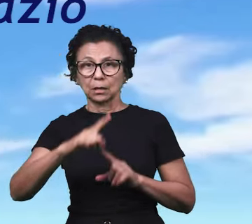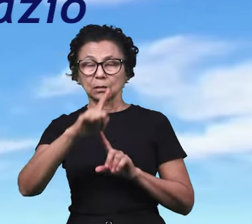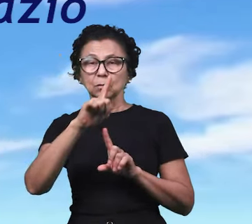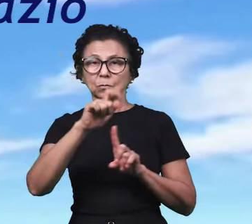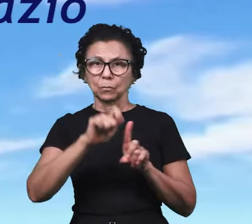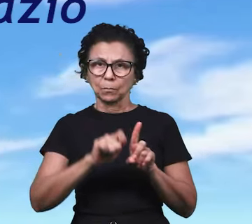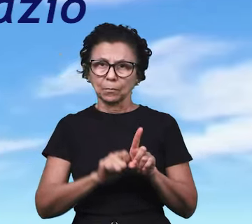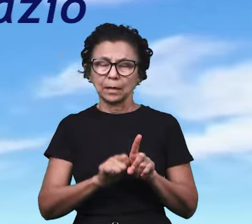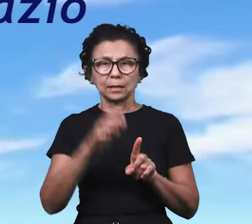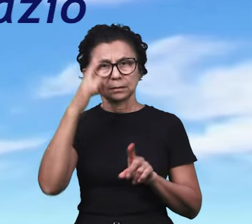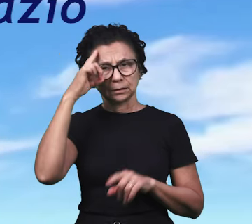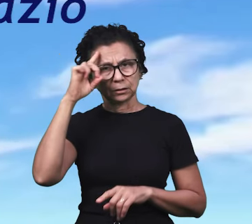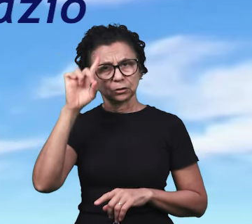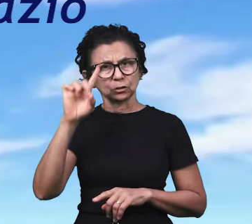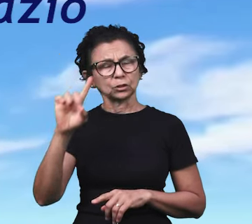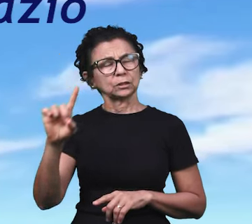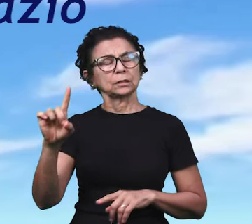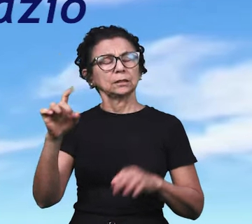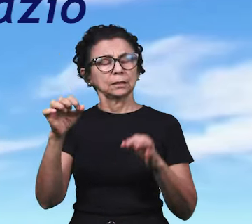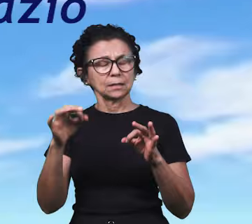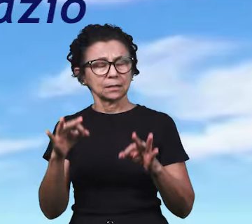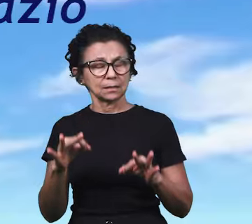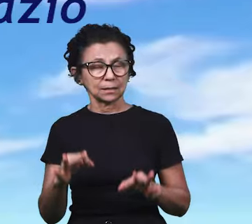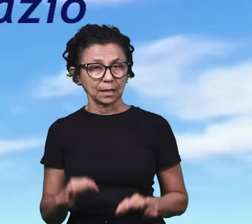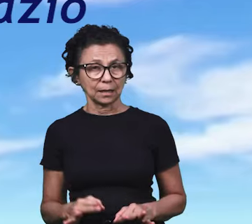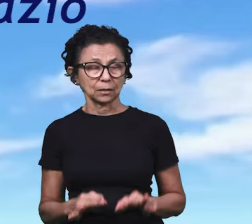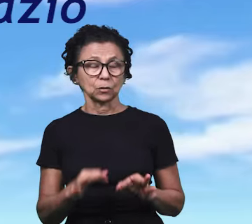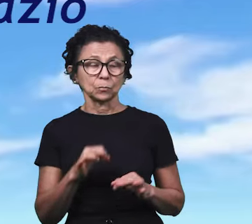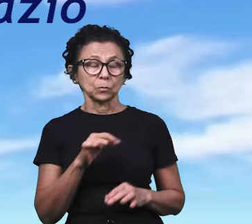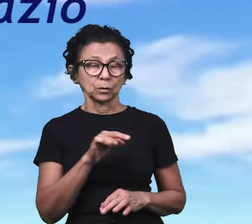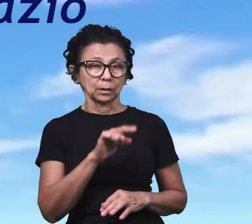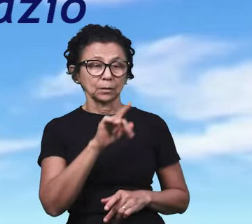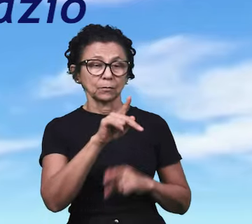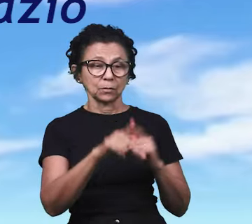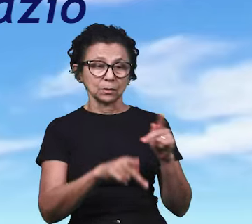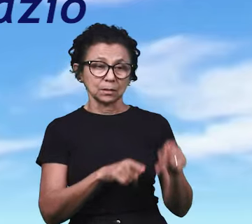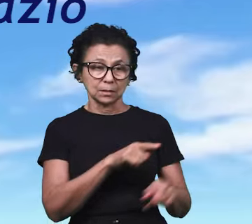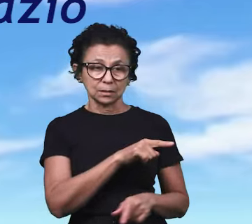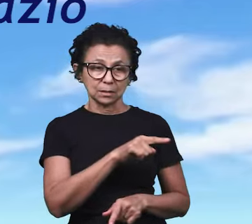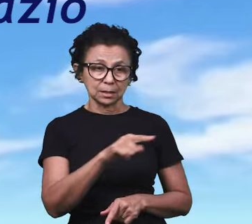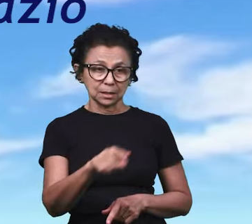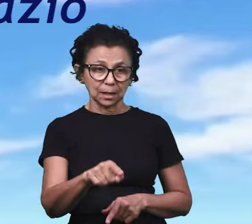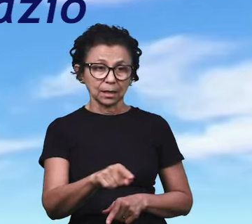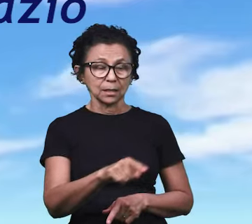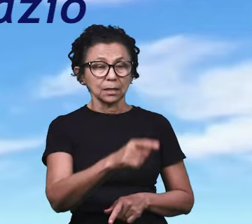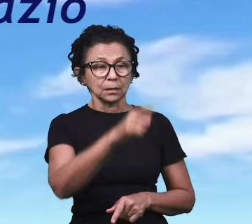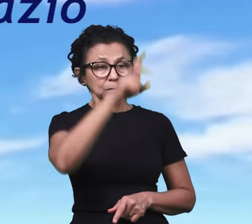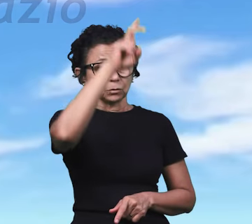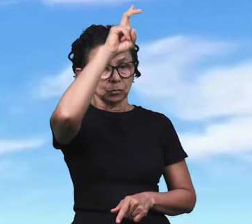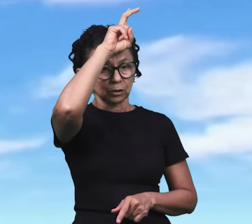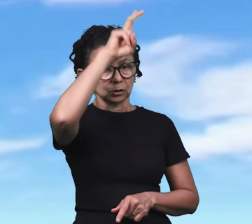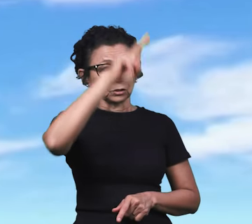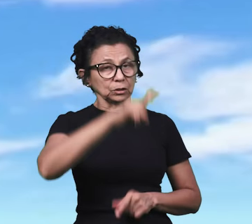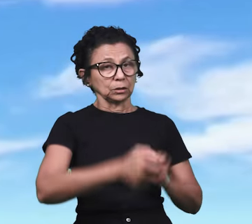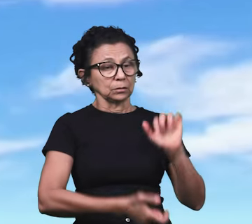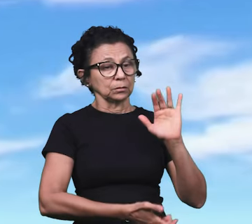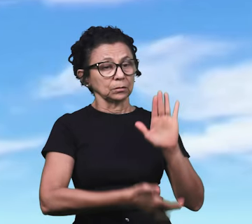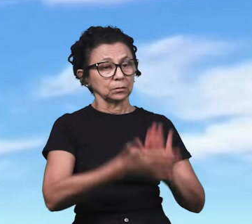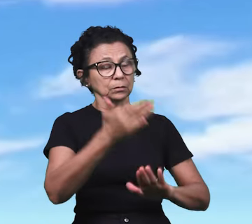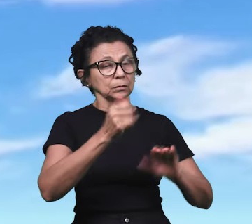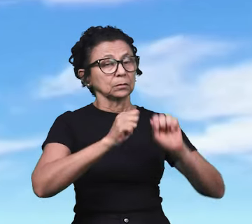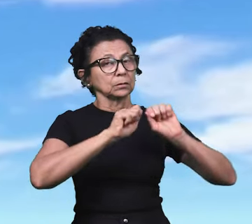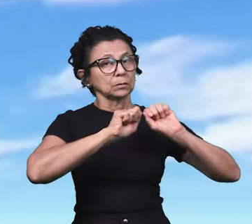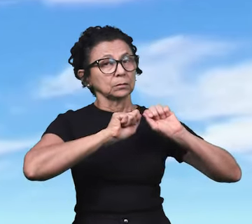Abibe, porque nele saíste do Egito, e ninguém apareça vazio perante mim. E